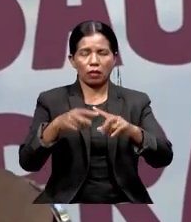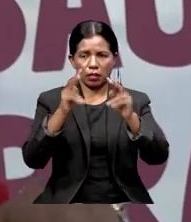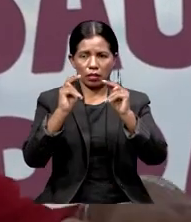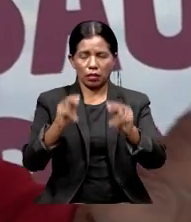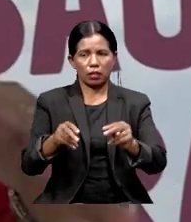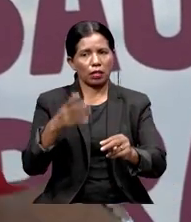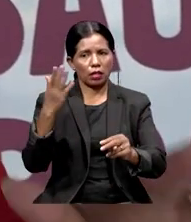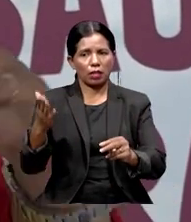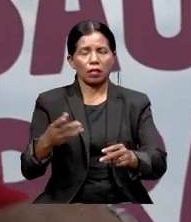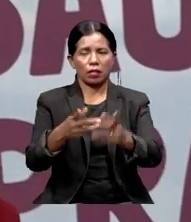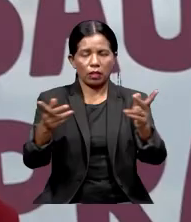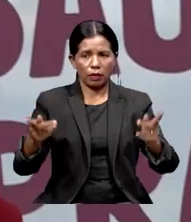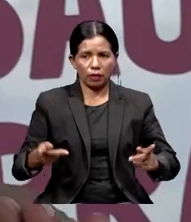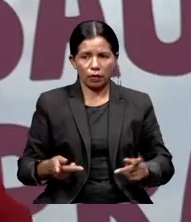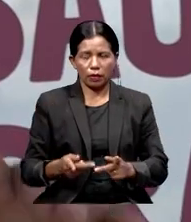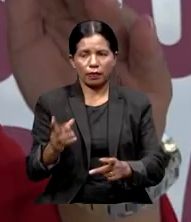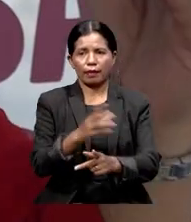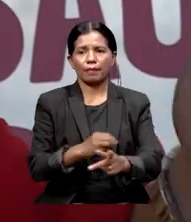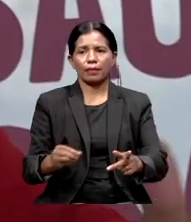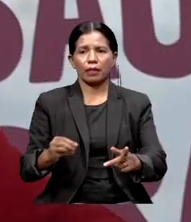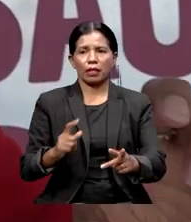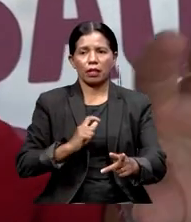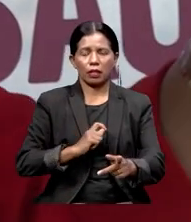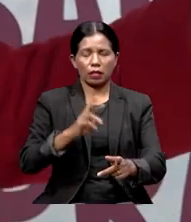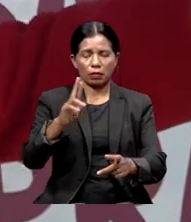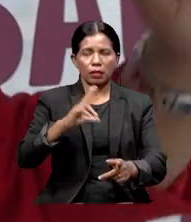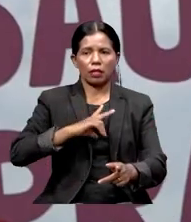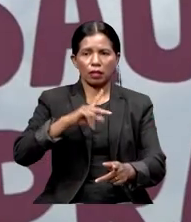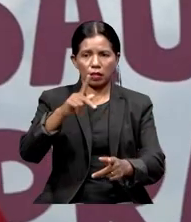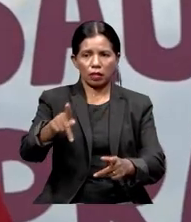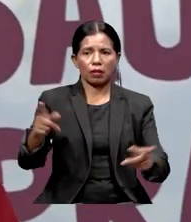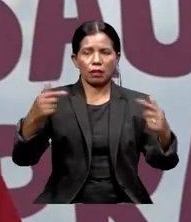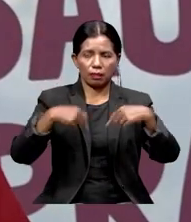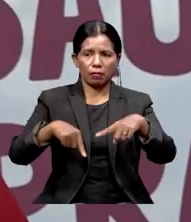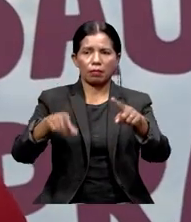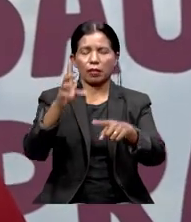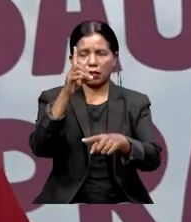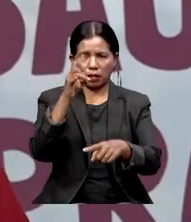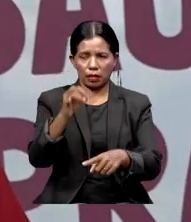iha, aredor, tibar Likisa, para isa belo bato iha,